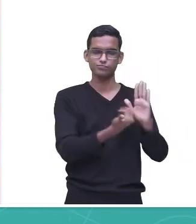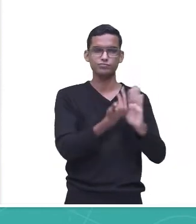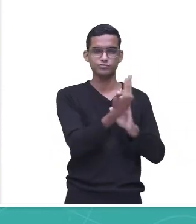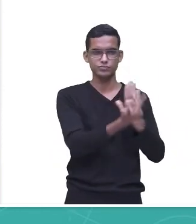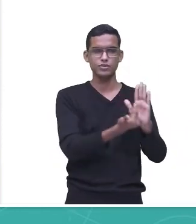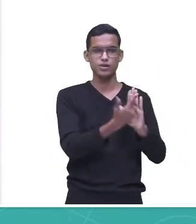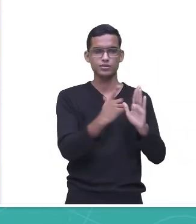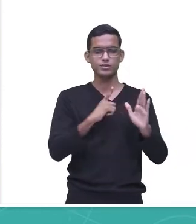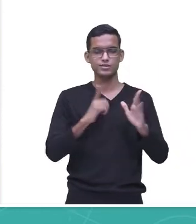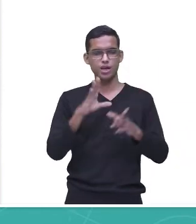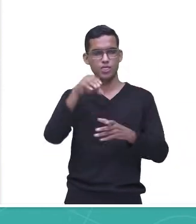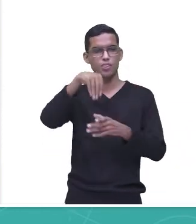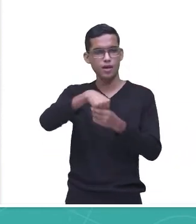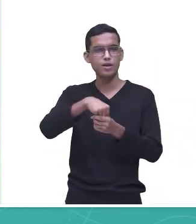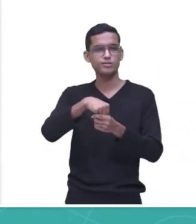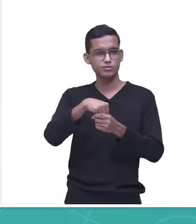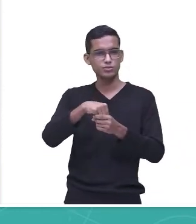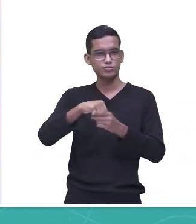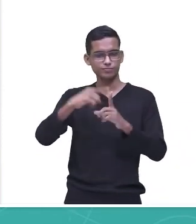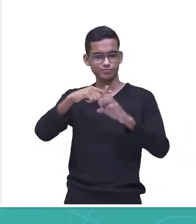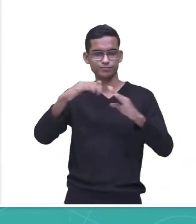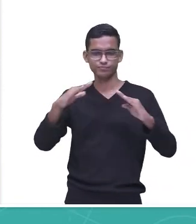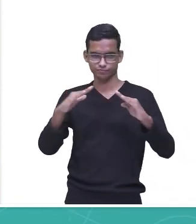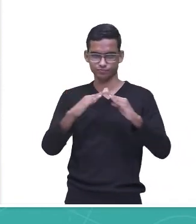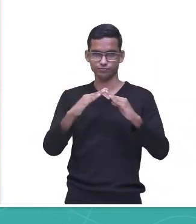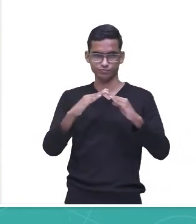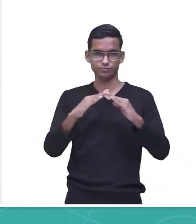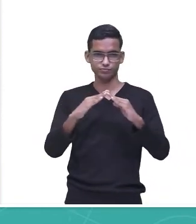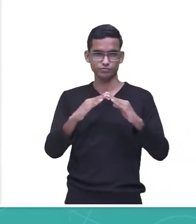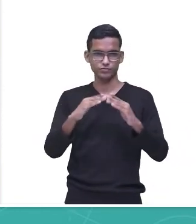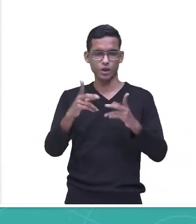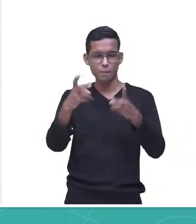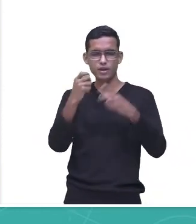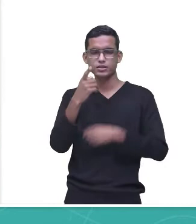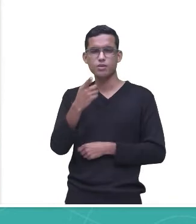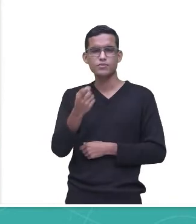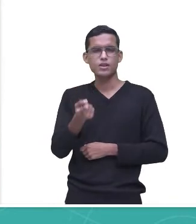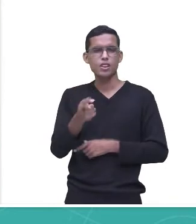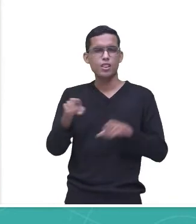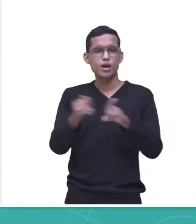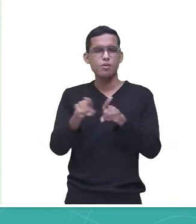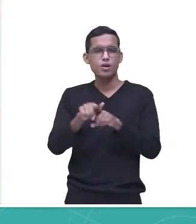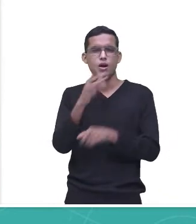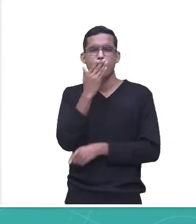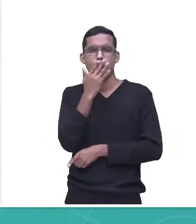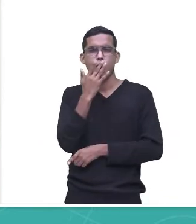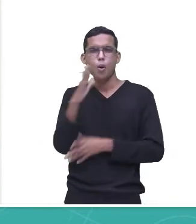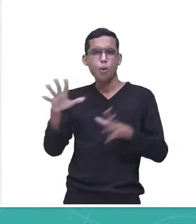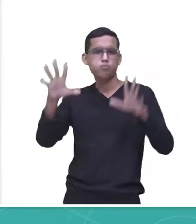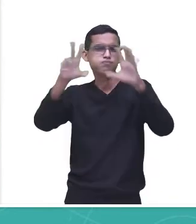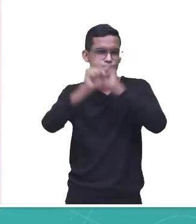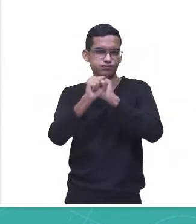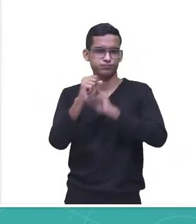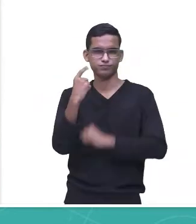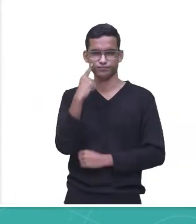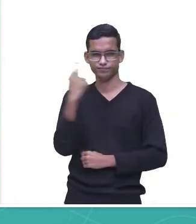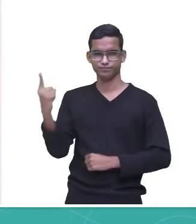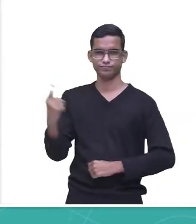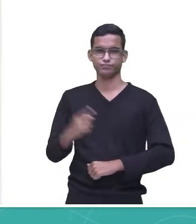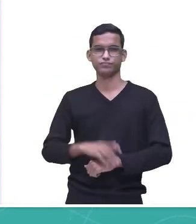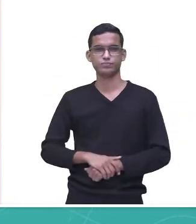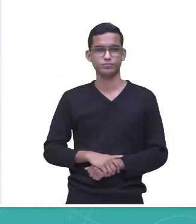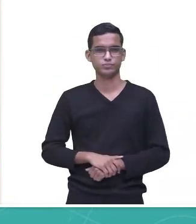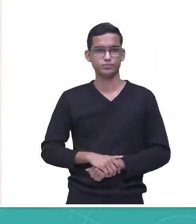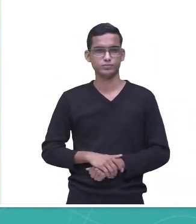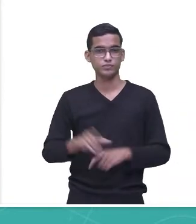sagradas. E aí vocês podem ver também as cores aqui fortes. E temos uma outra iluminura. Aqui nós temos a mãe